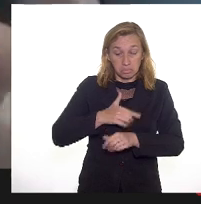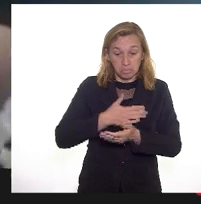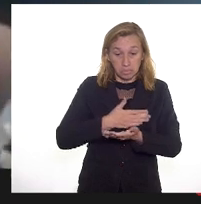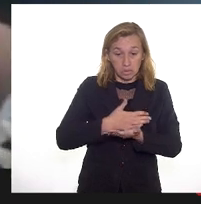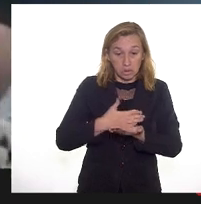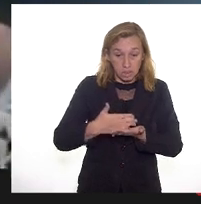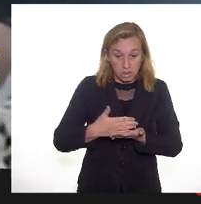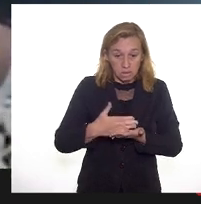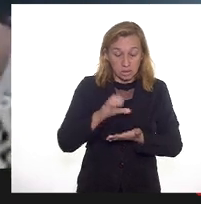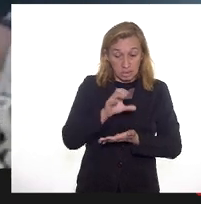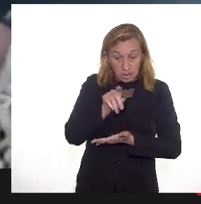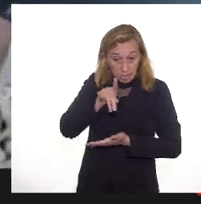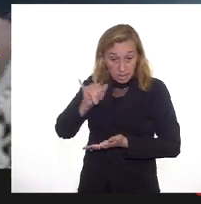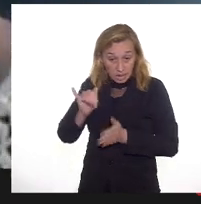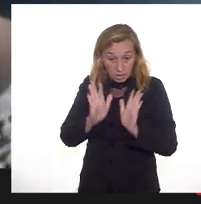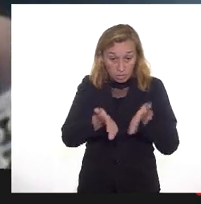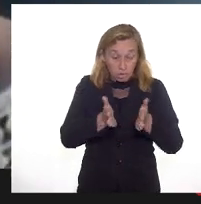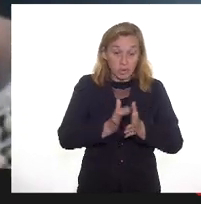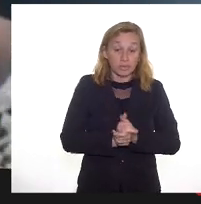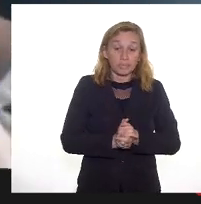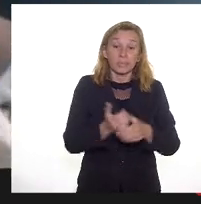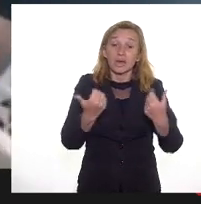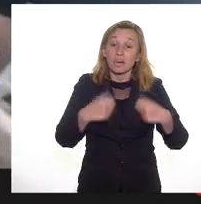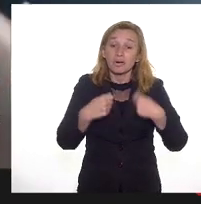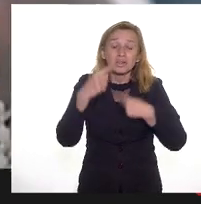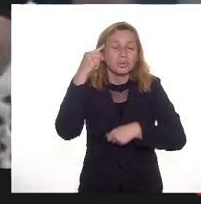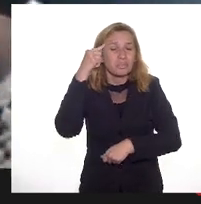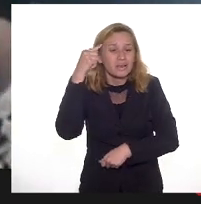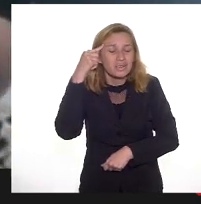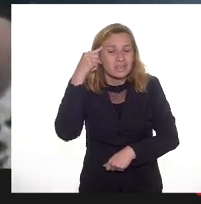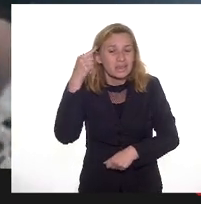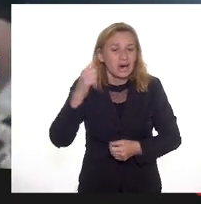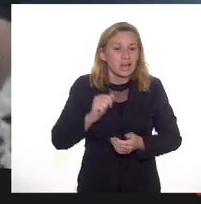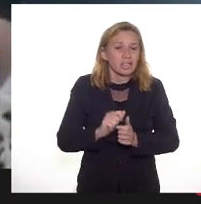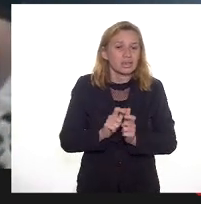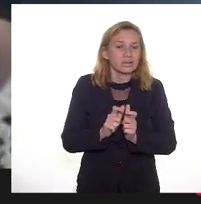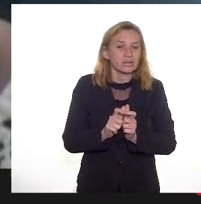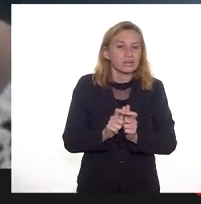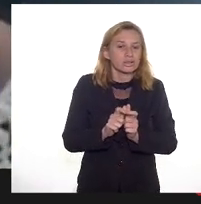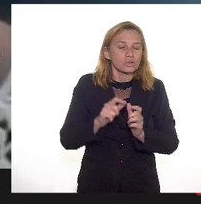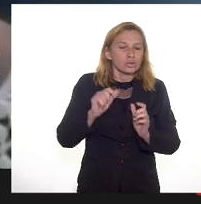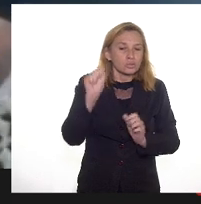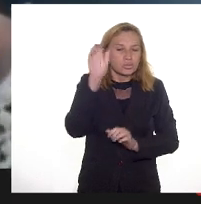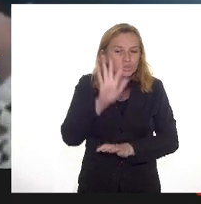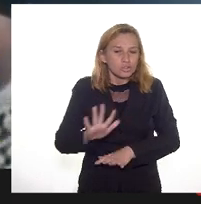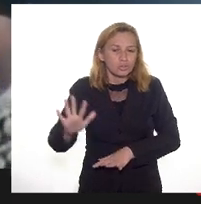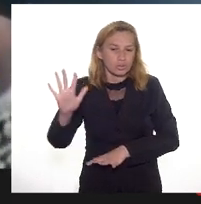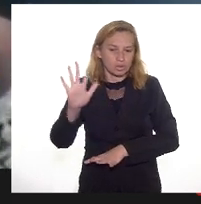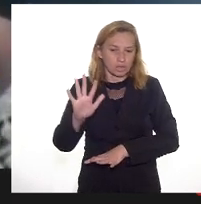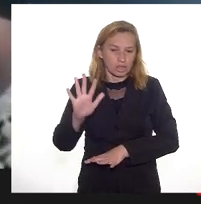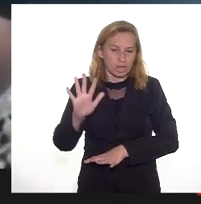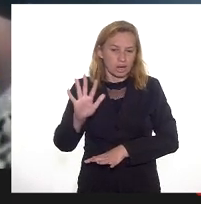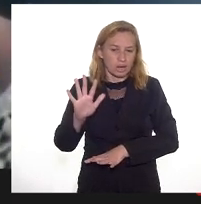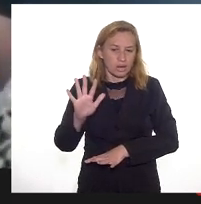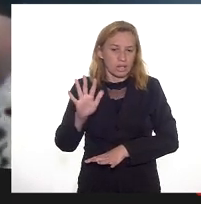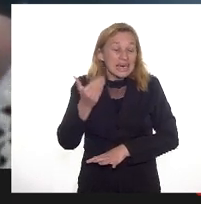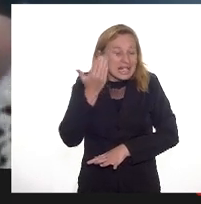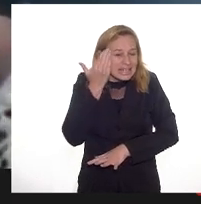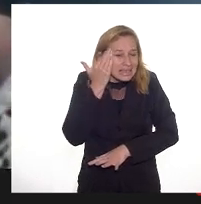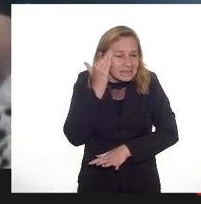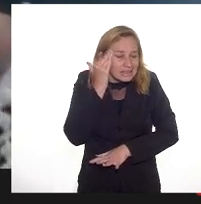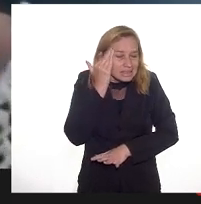acho que vai haver um momento para isso, é preciso se pensar o panorama mais geral desse fenômeno e buscar